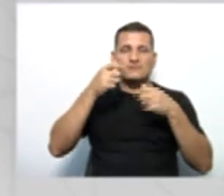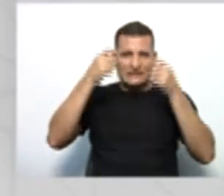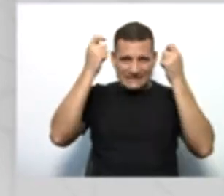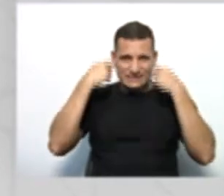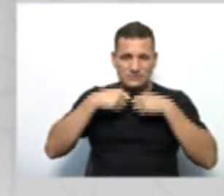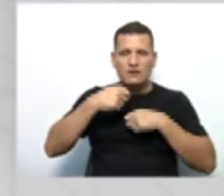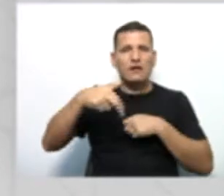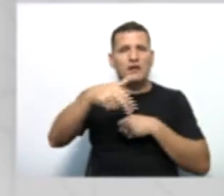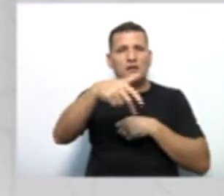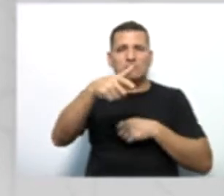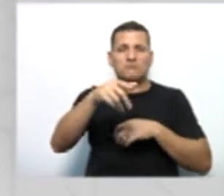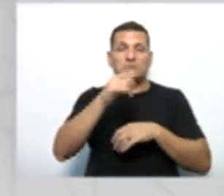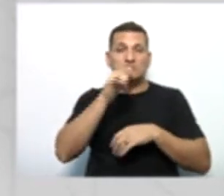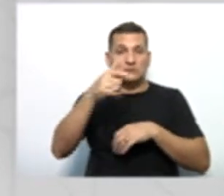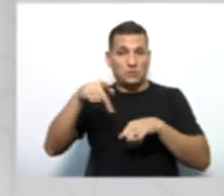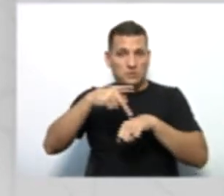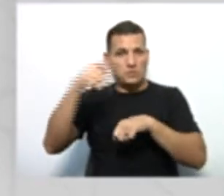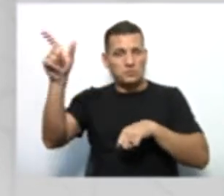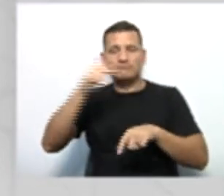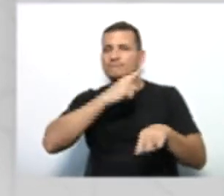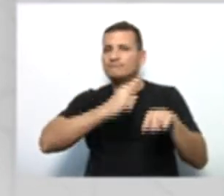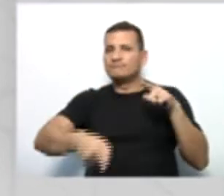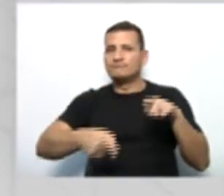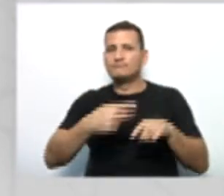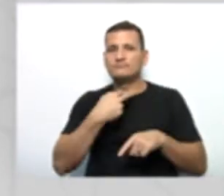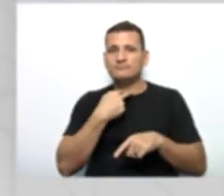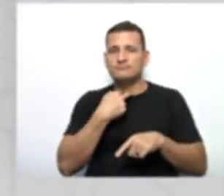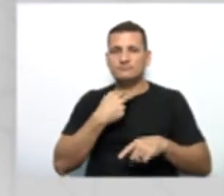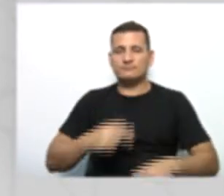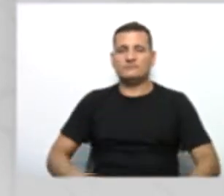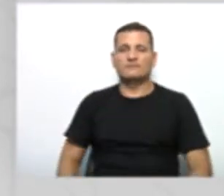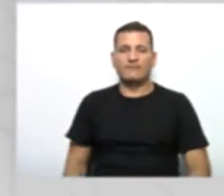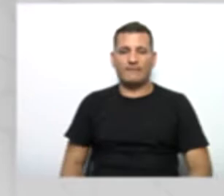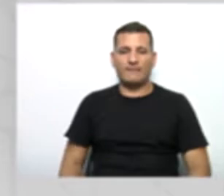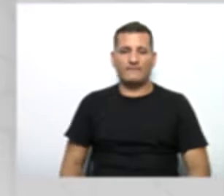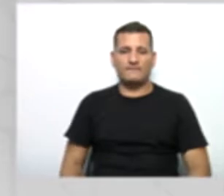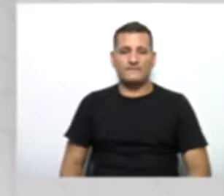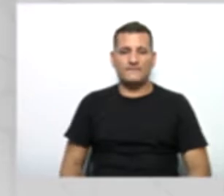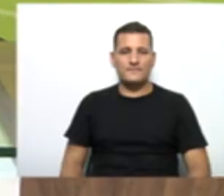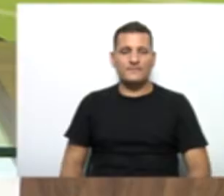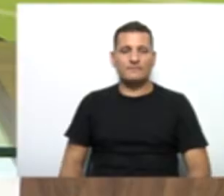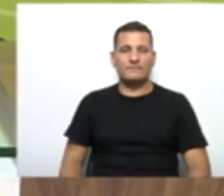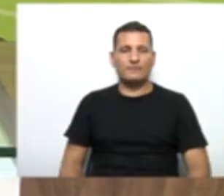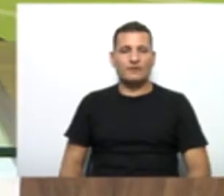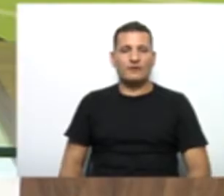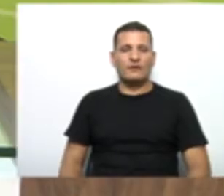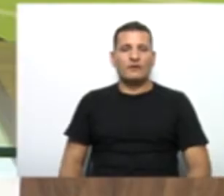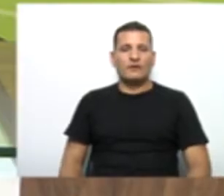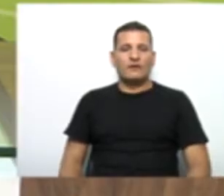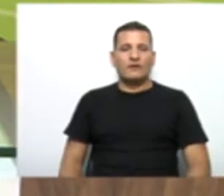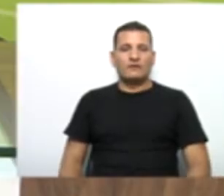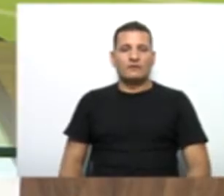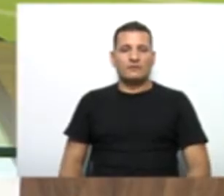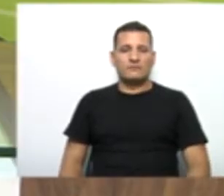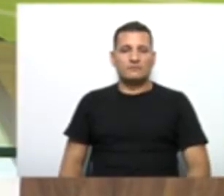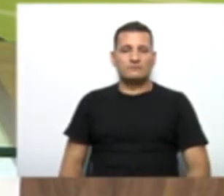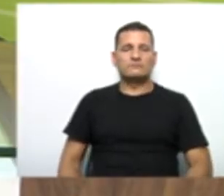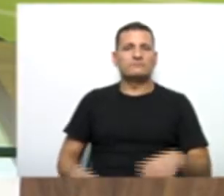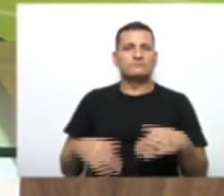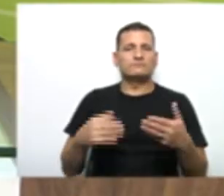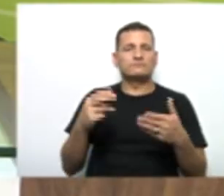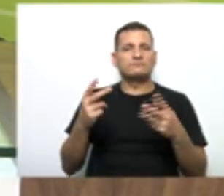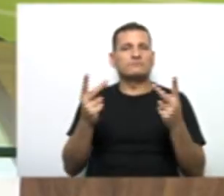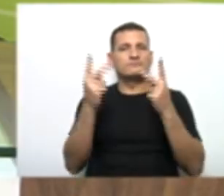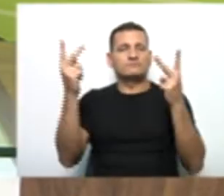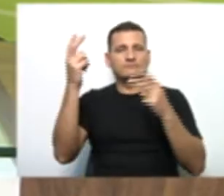Então, é importante a gente entender isso. E também... além disso, desculpa, professor Wesley, só para não deixar passar, em relação ao valor cultural,